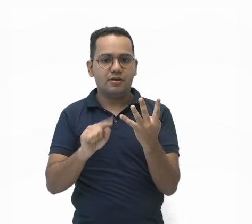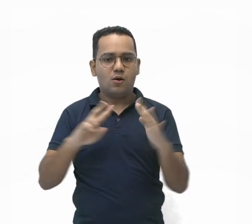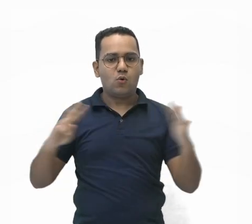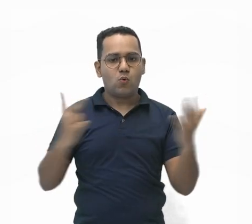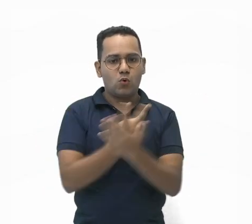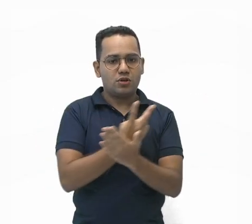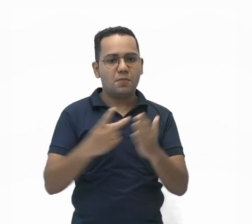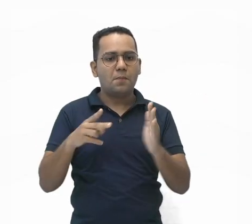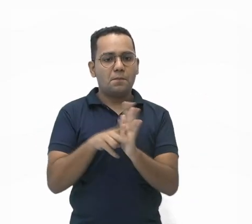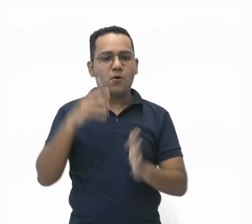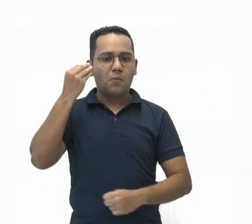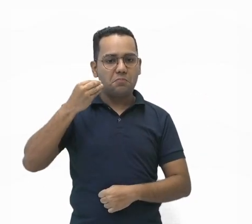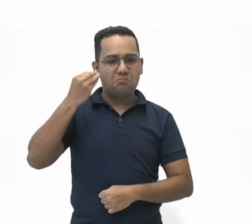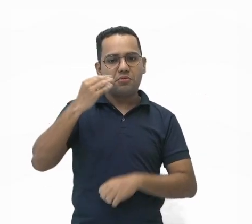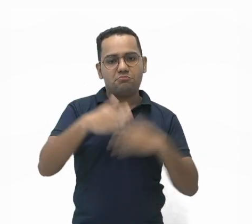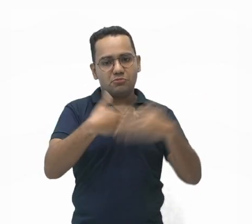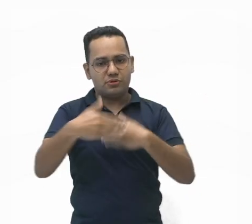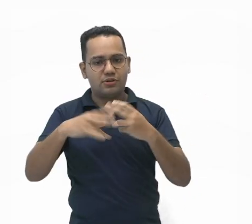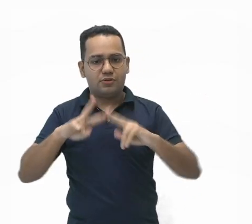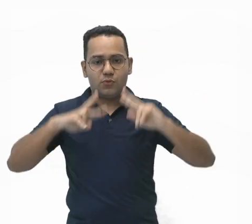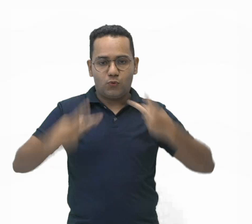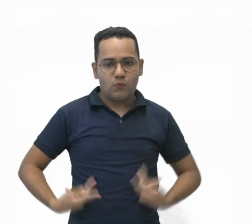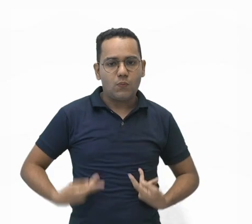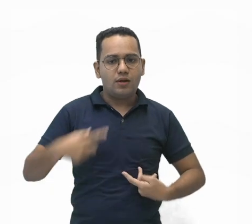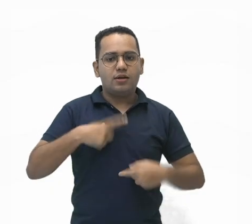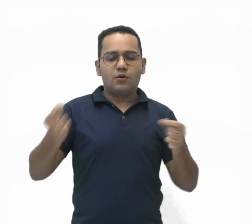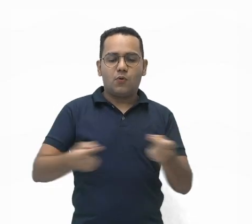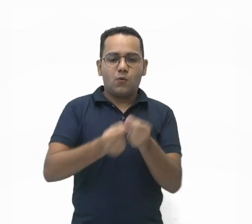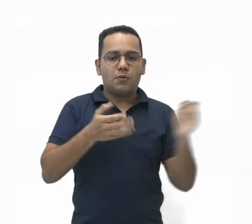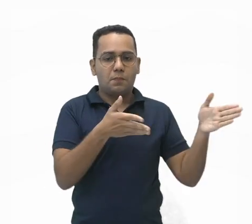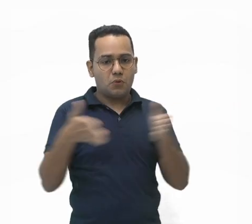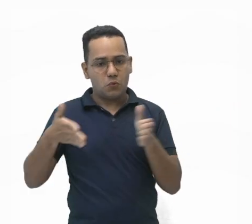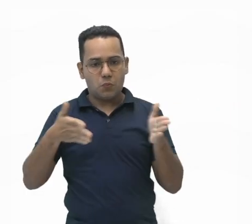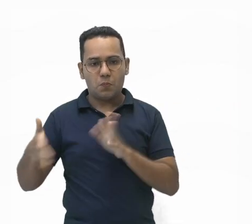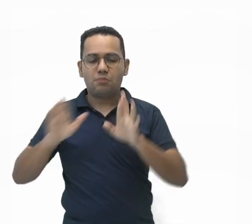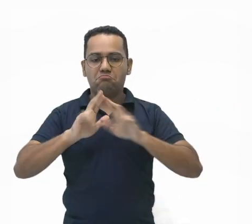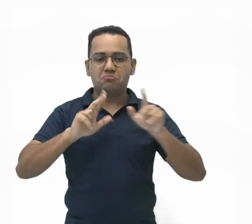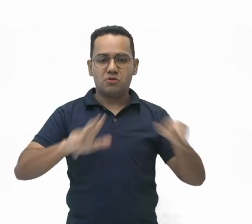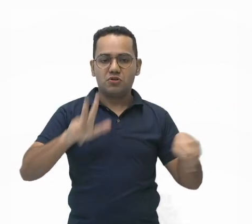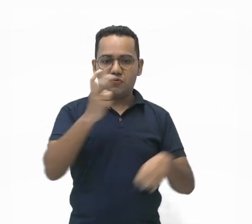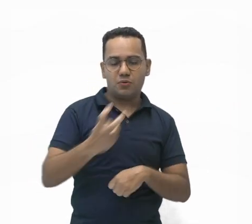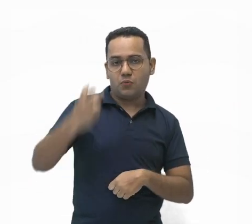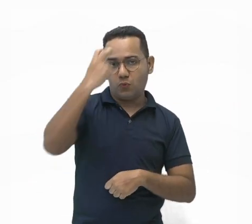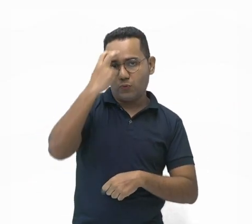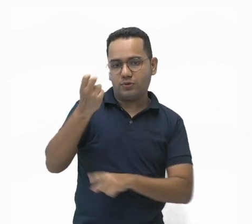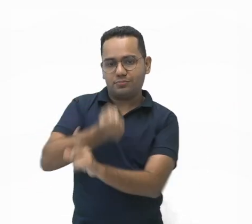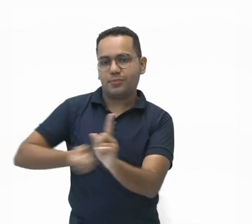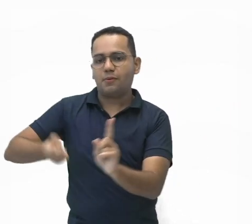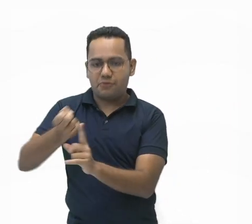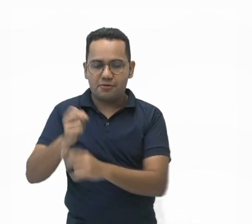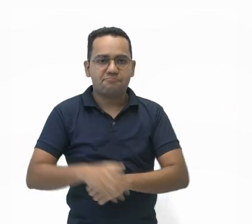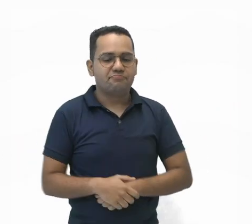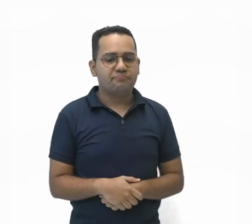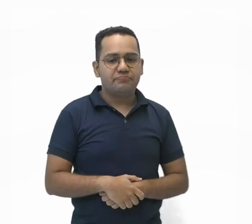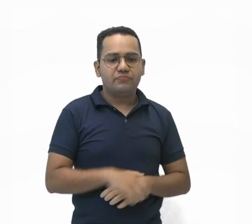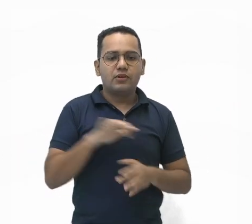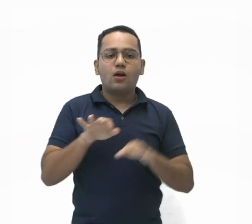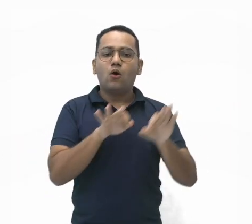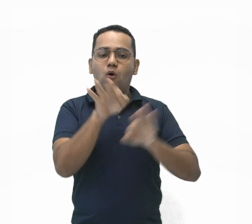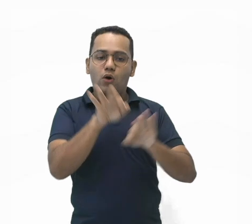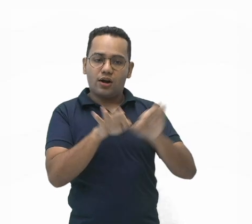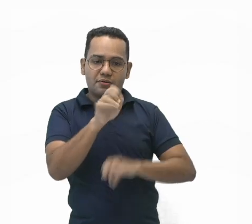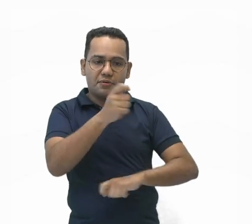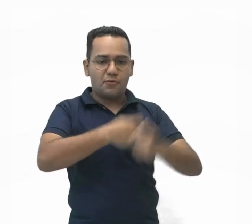são consequências de experiências humanas estabelecidas historicamente em diferentes contextos culturais e